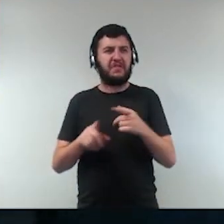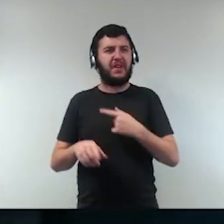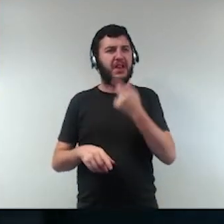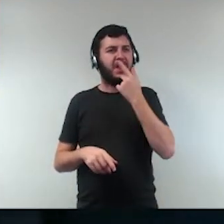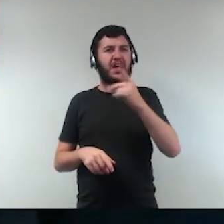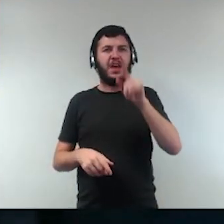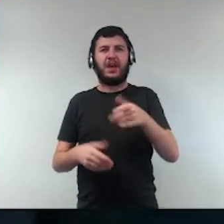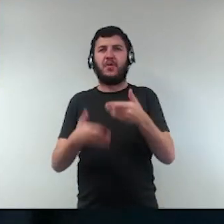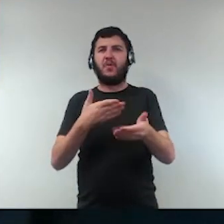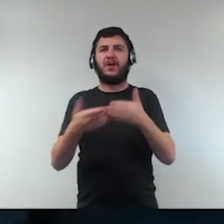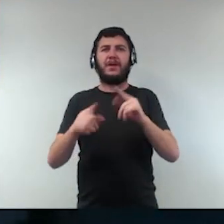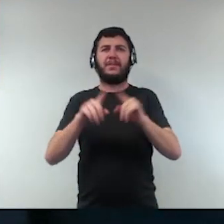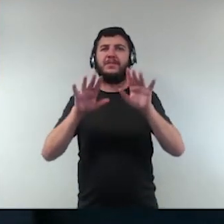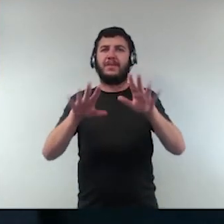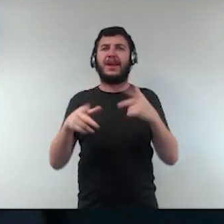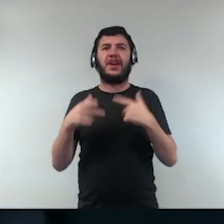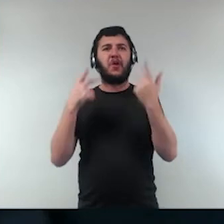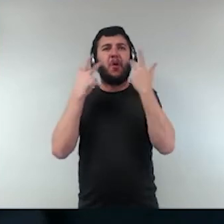Então...